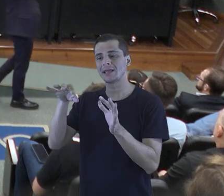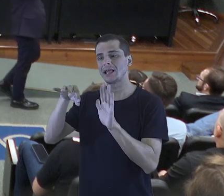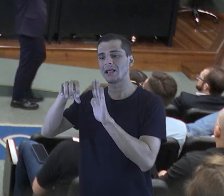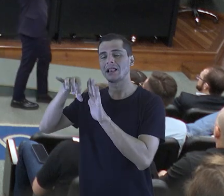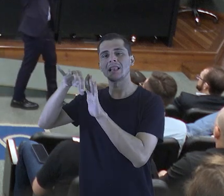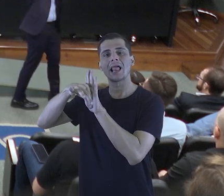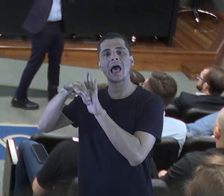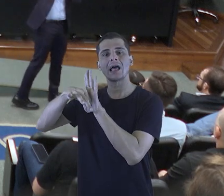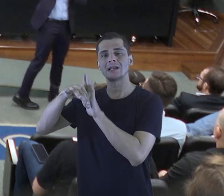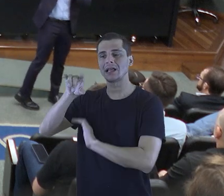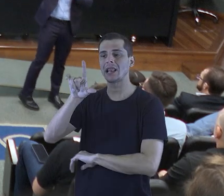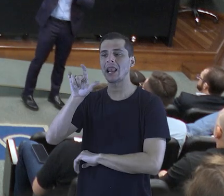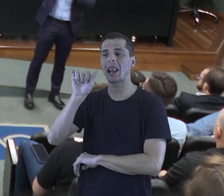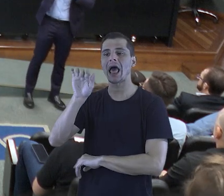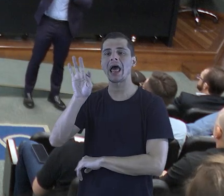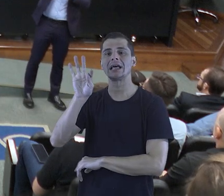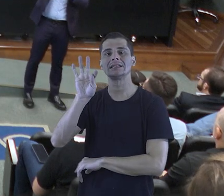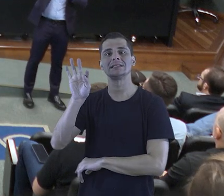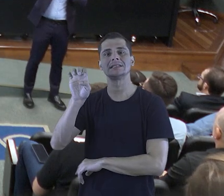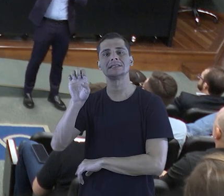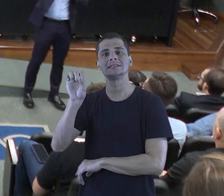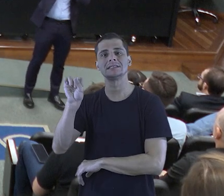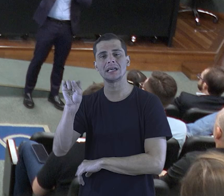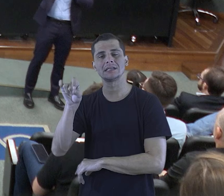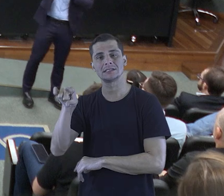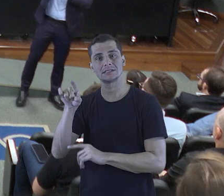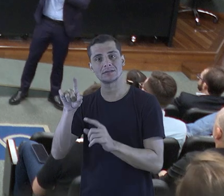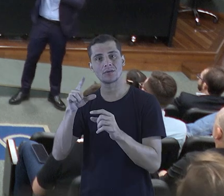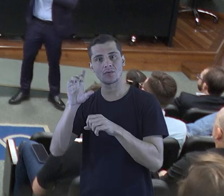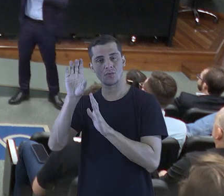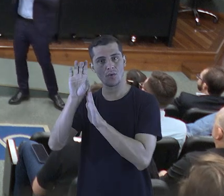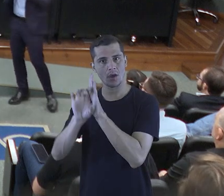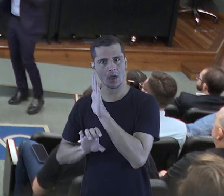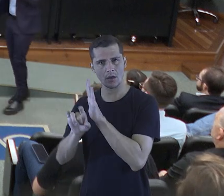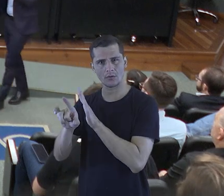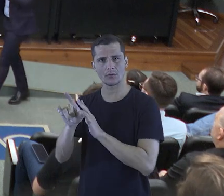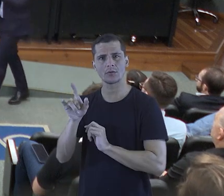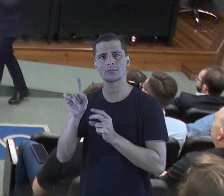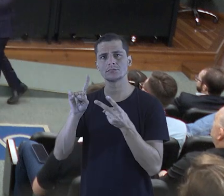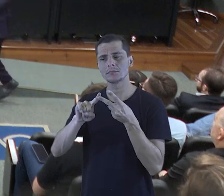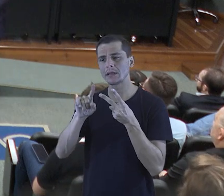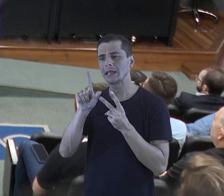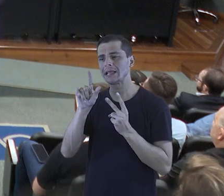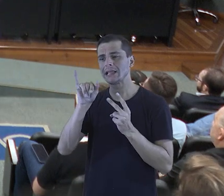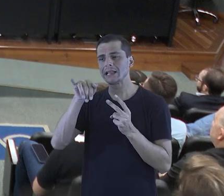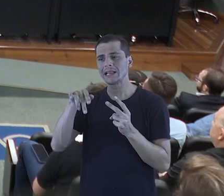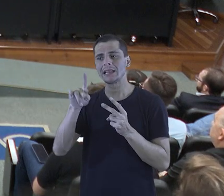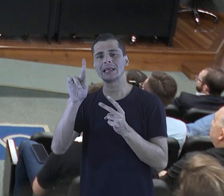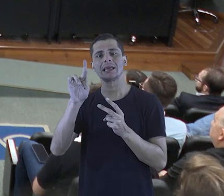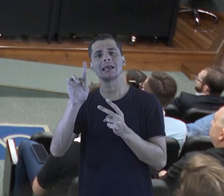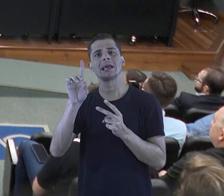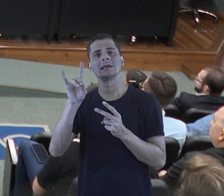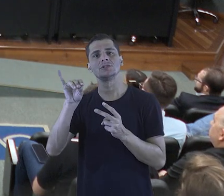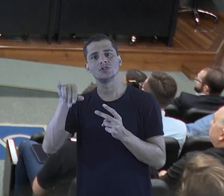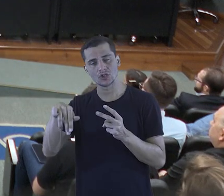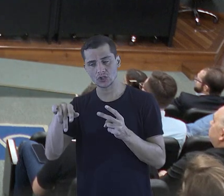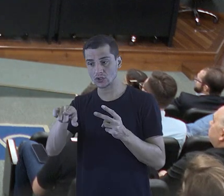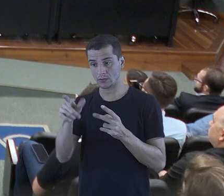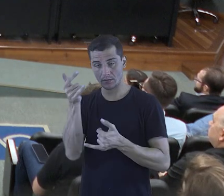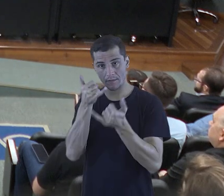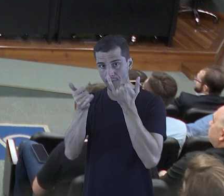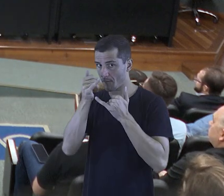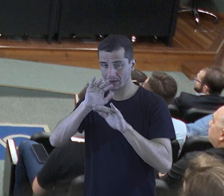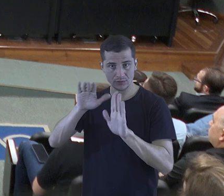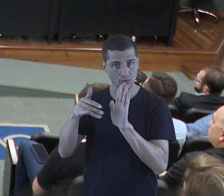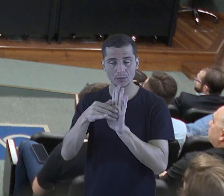e coloca tudo no currículo látice, todas essas questões vinculadas a teu currículo látice ou a tuas informações de LinkedIn profissionais, etc.